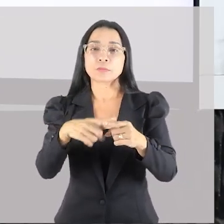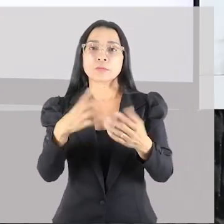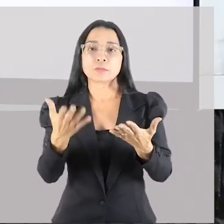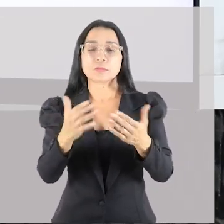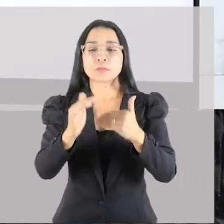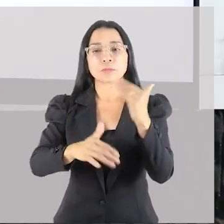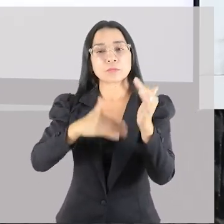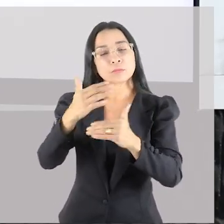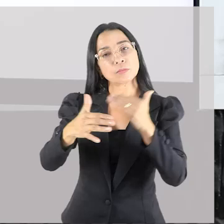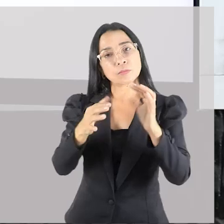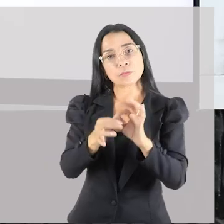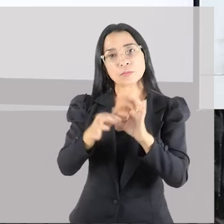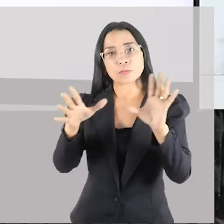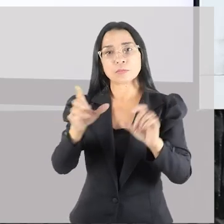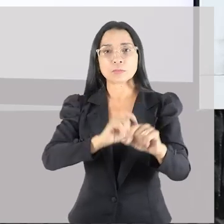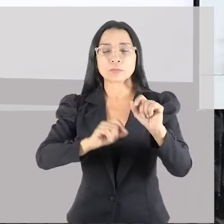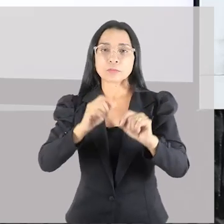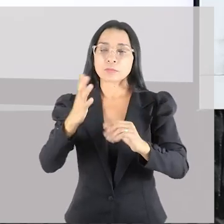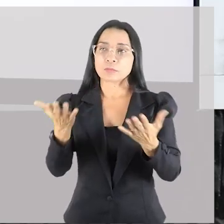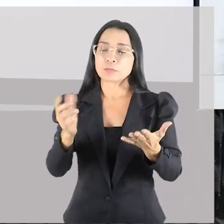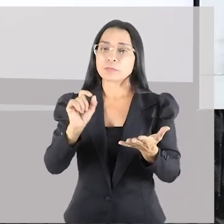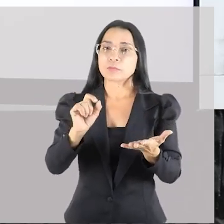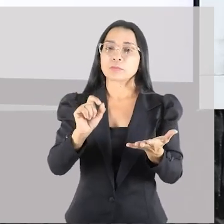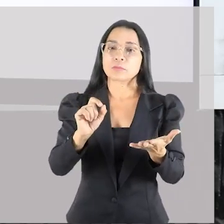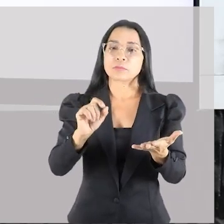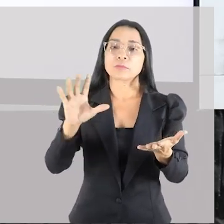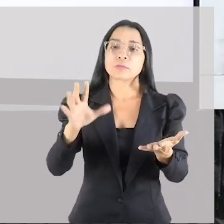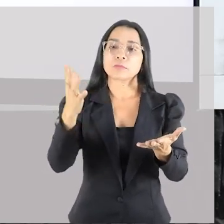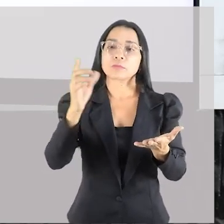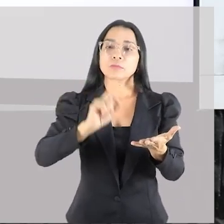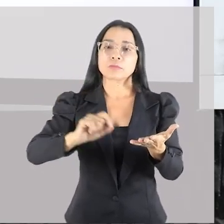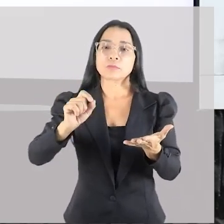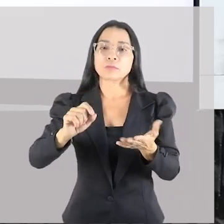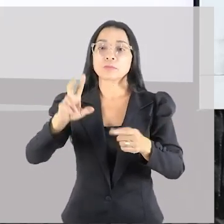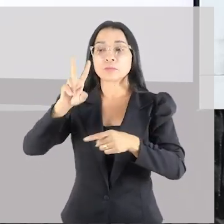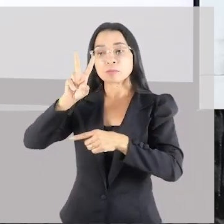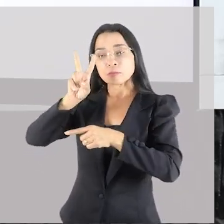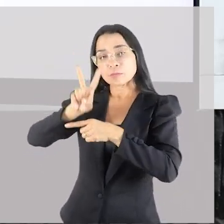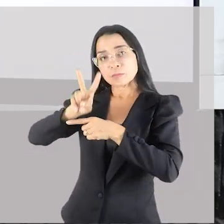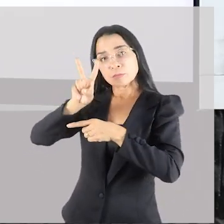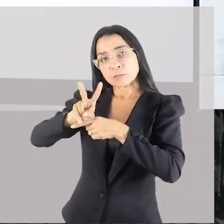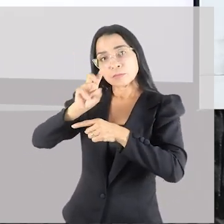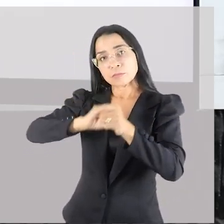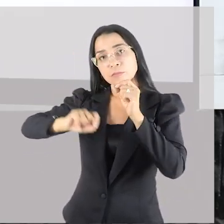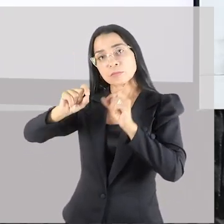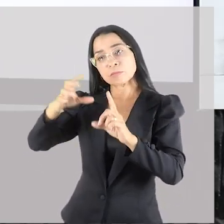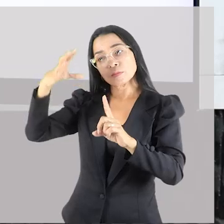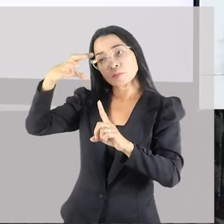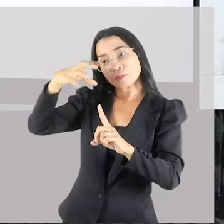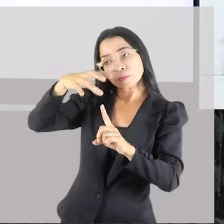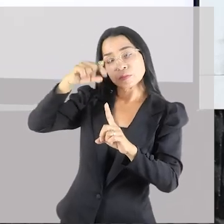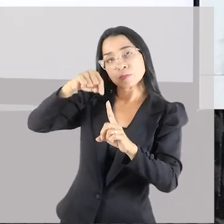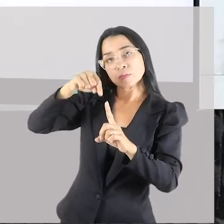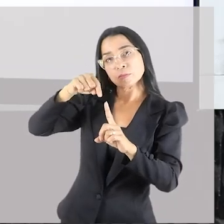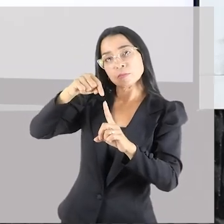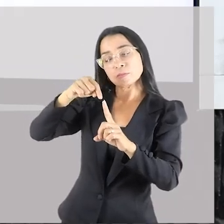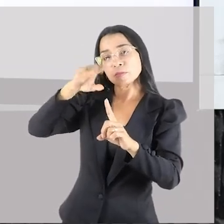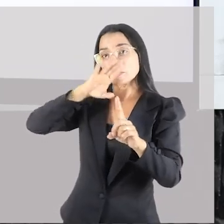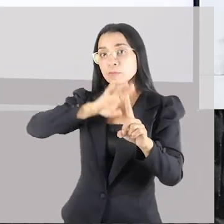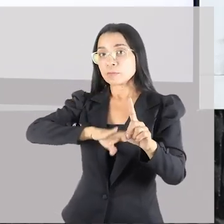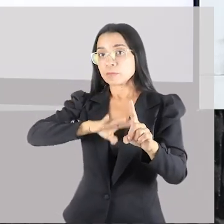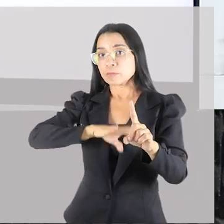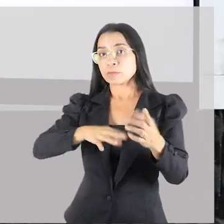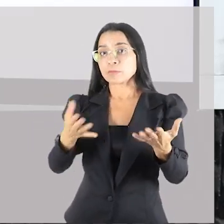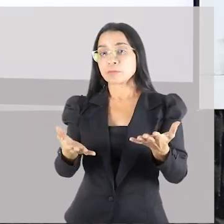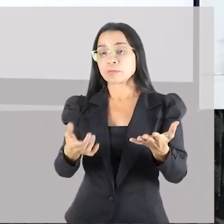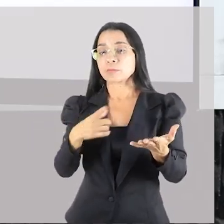com esse processo de independência, ele é um processo que vai ser tutelado pela coroa portuguesa. Então, tem alguma coisa